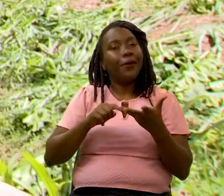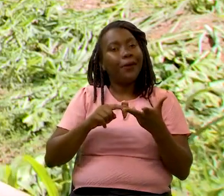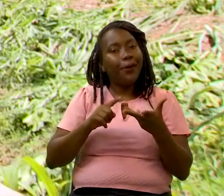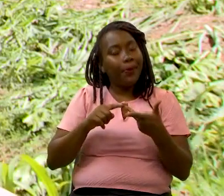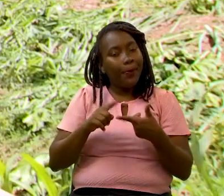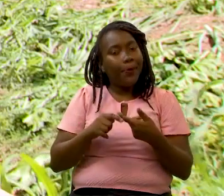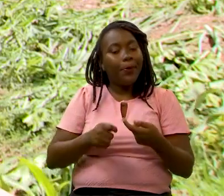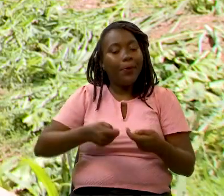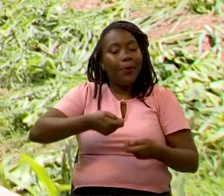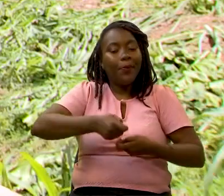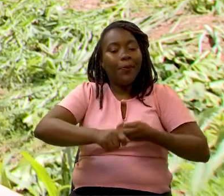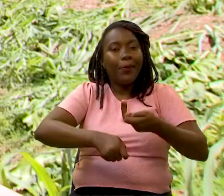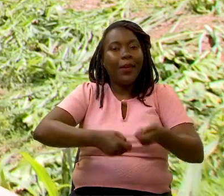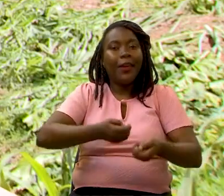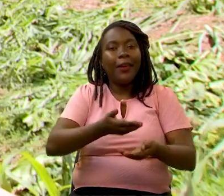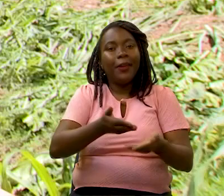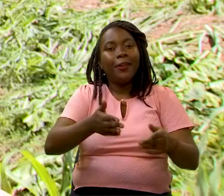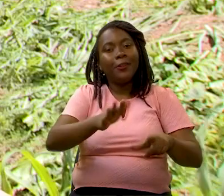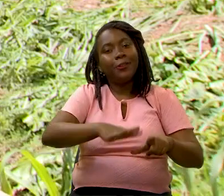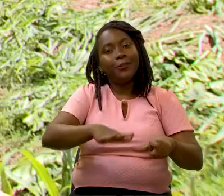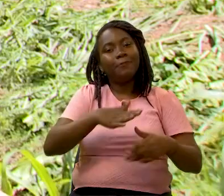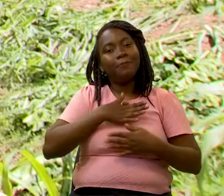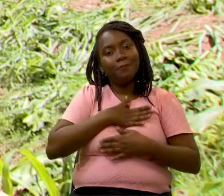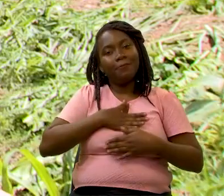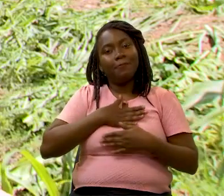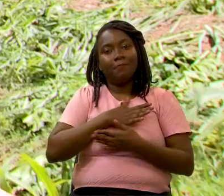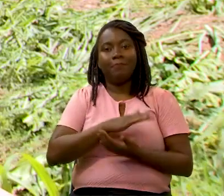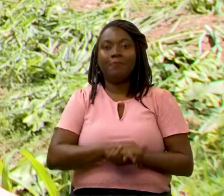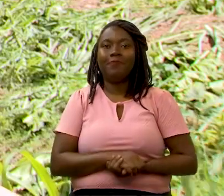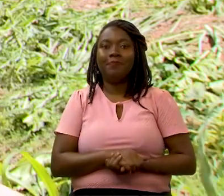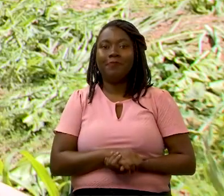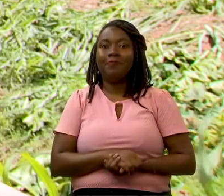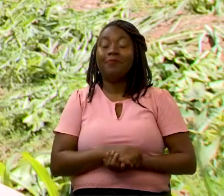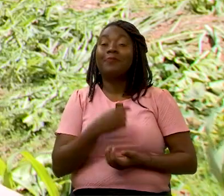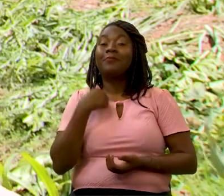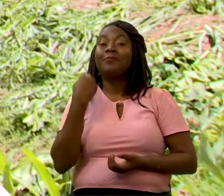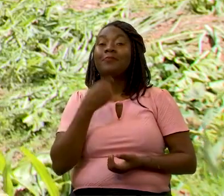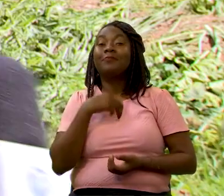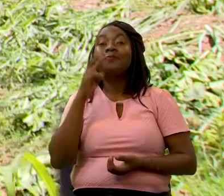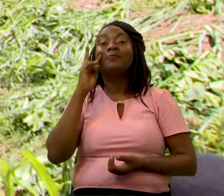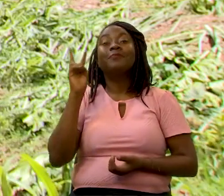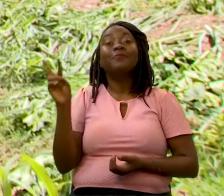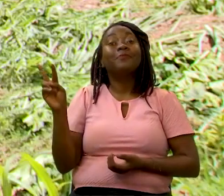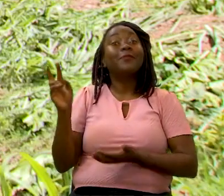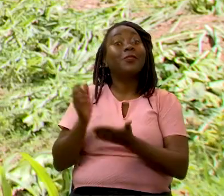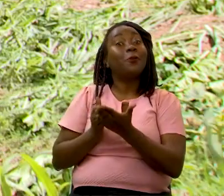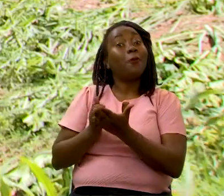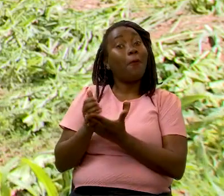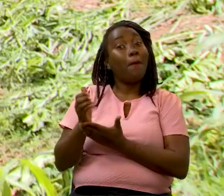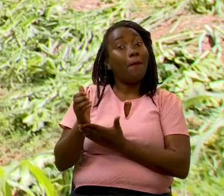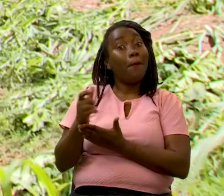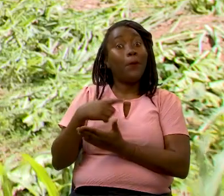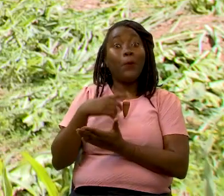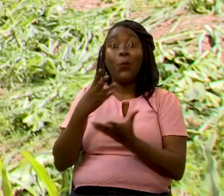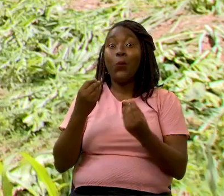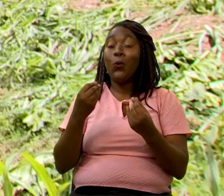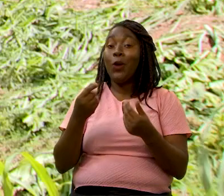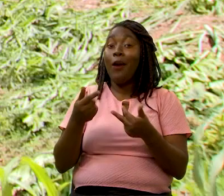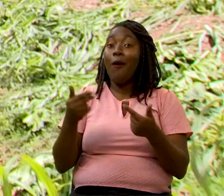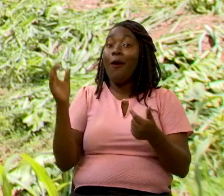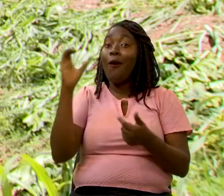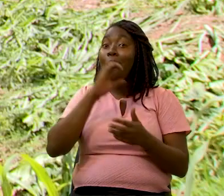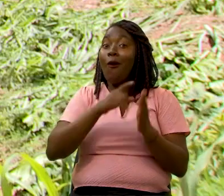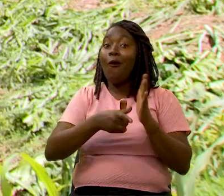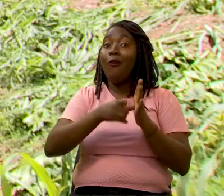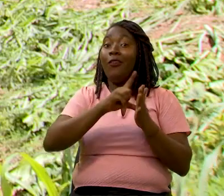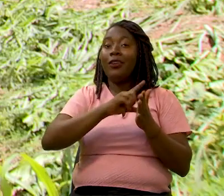também com os elementos que fazem com que o espaço seja um espaço confortável. E assim, a gente está vendo aqui que ainda está no começo,